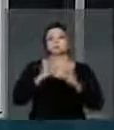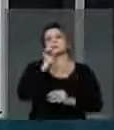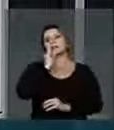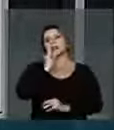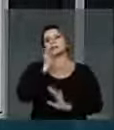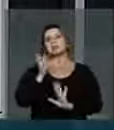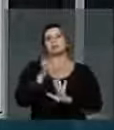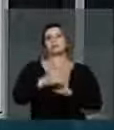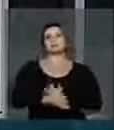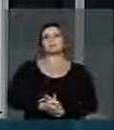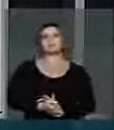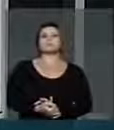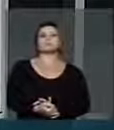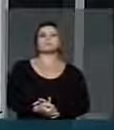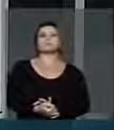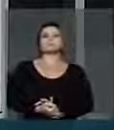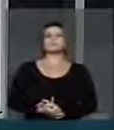exemplo,